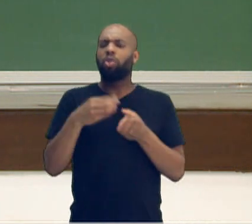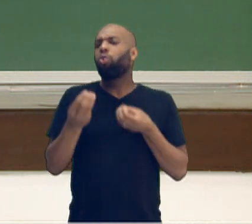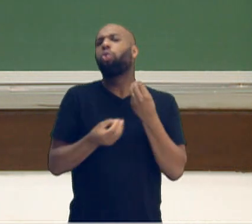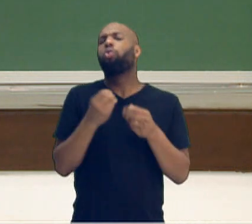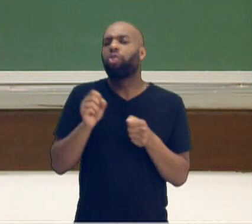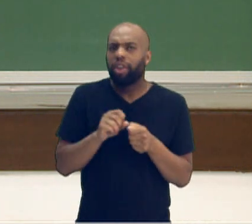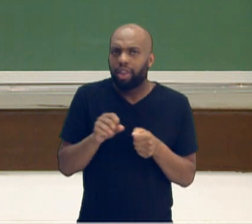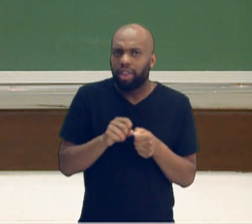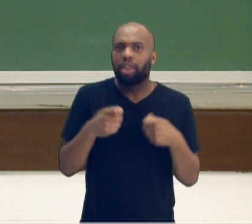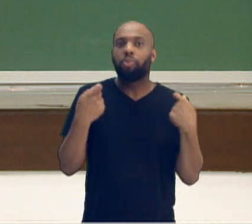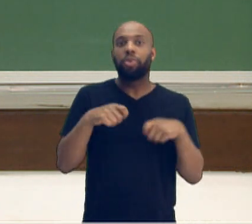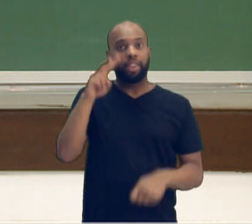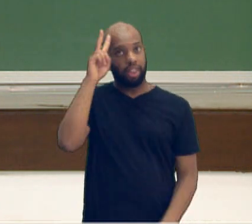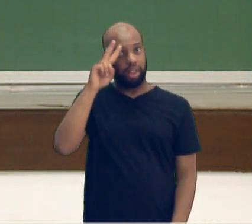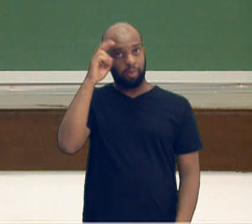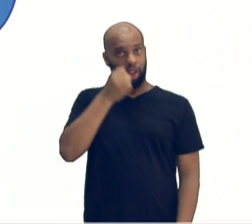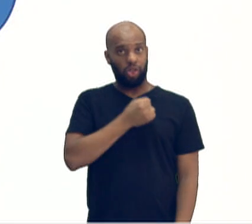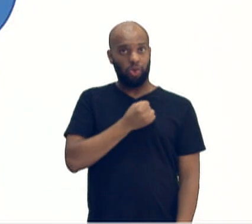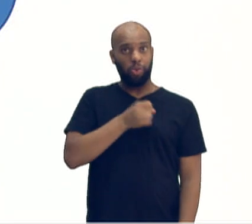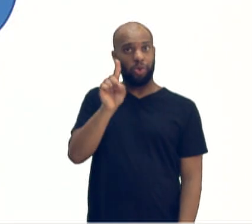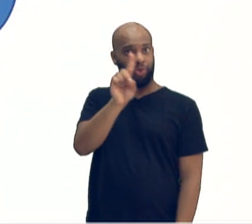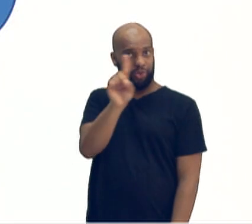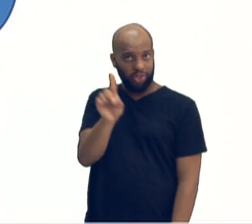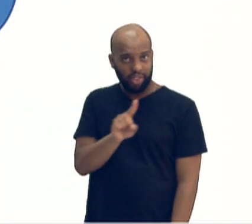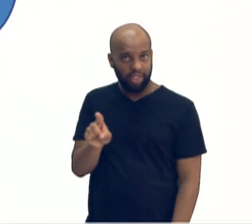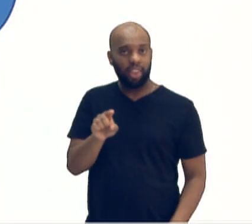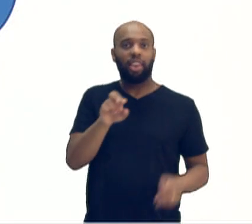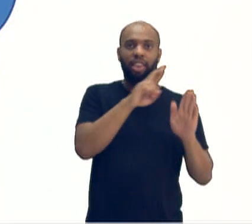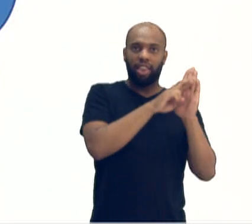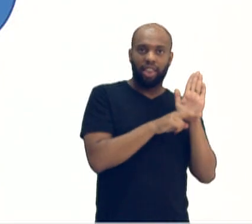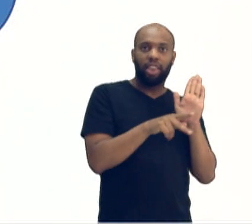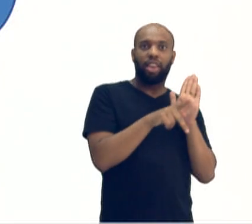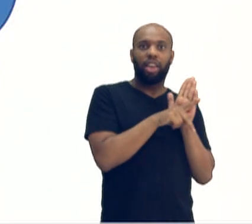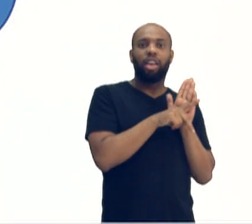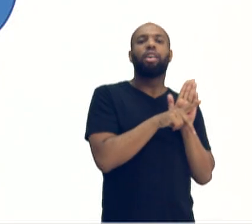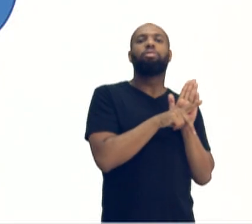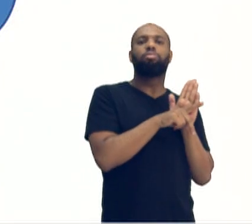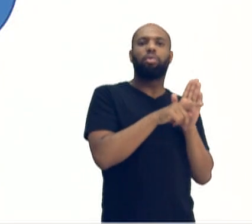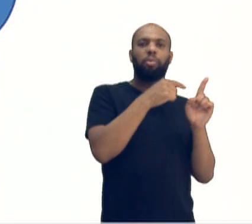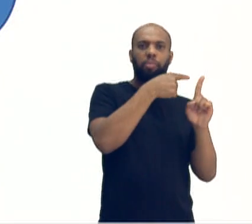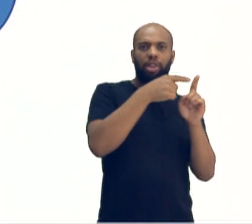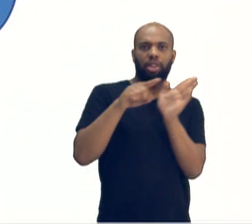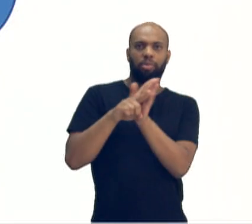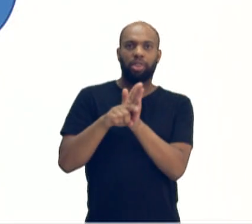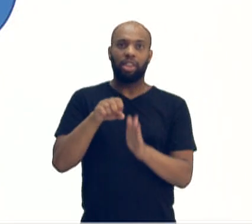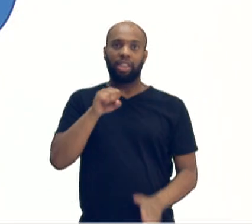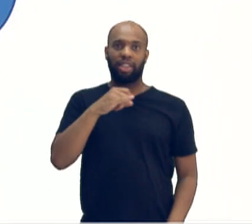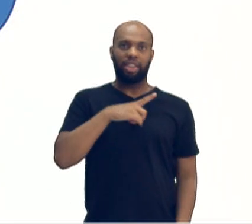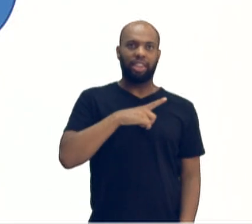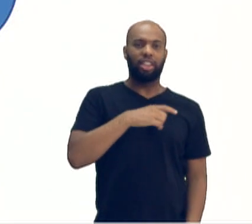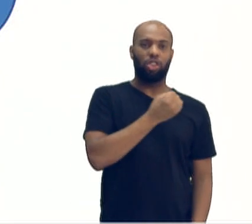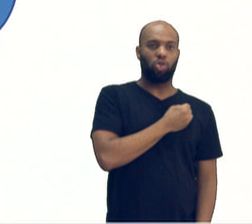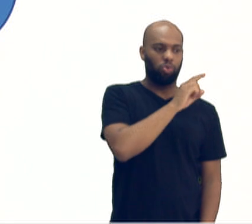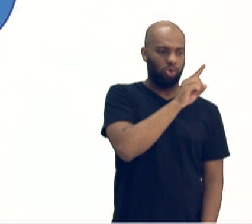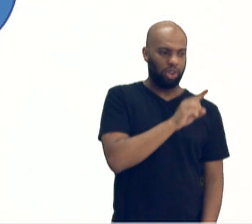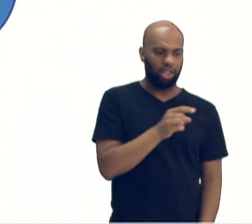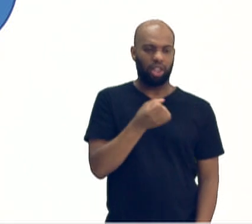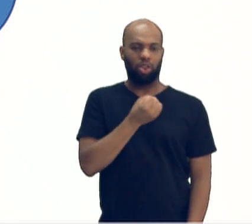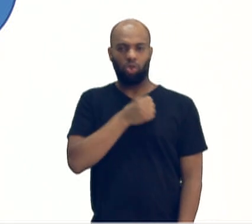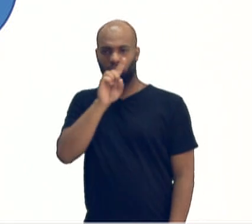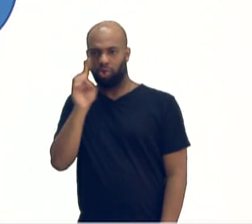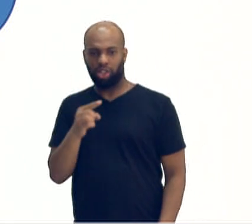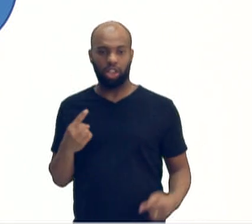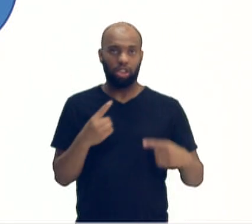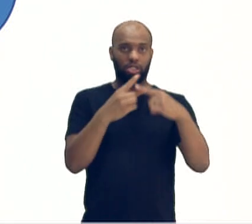lembrar? Lá dos números inteiros, das regrinhas de sinais. Quando eu multiplico 2 números inteiros com o mesmo sinal,